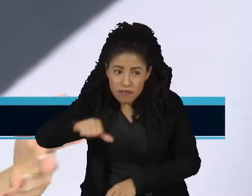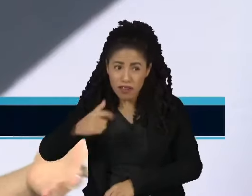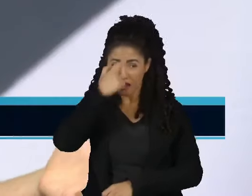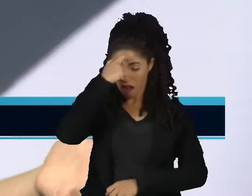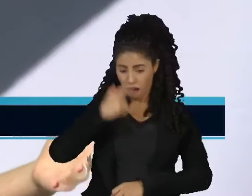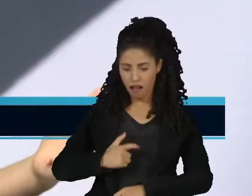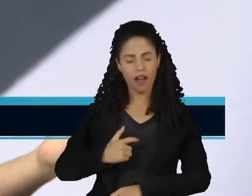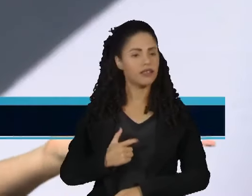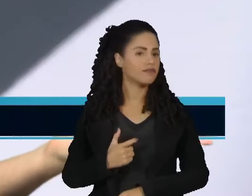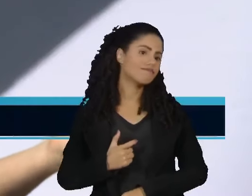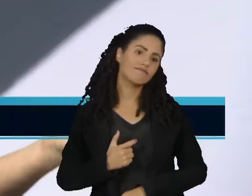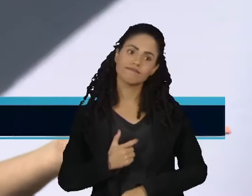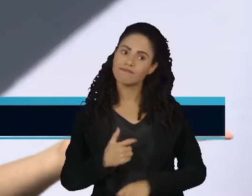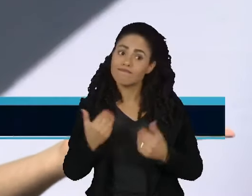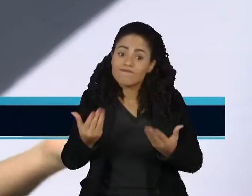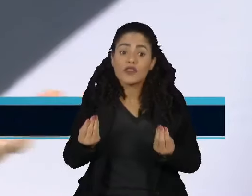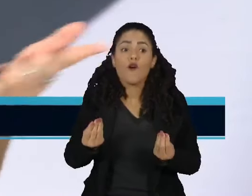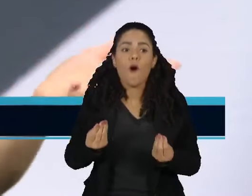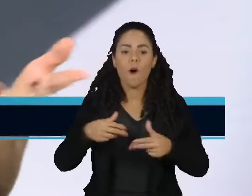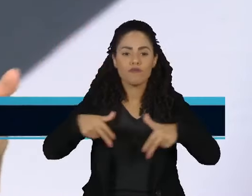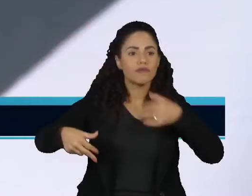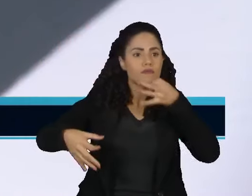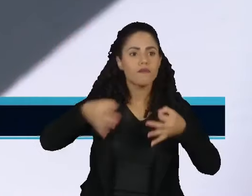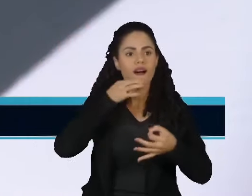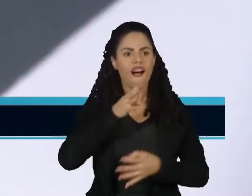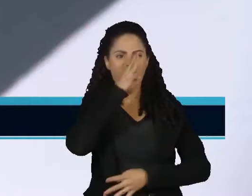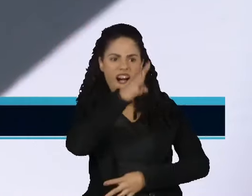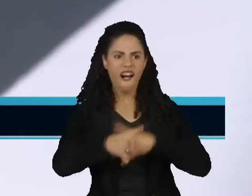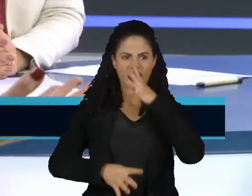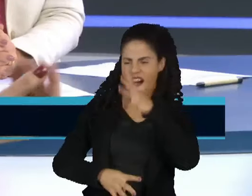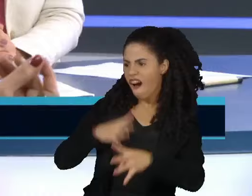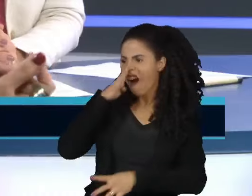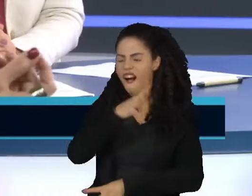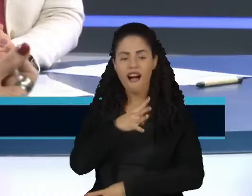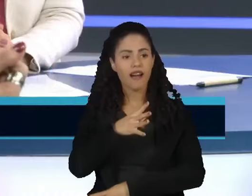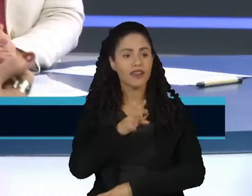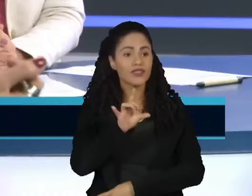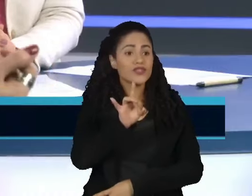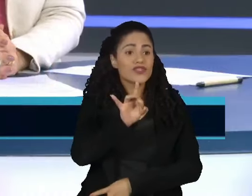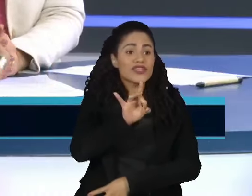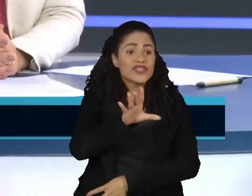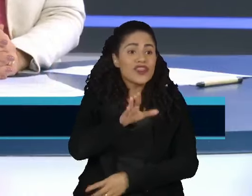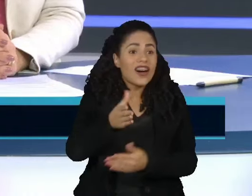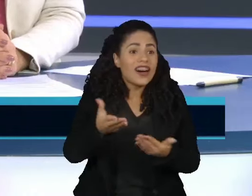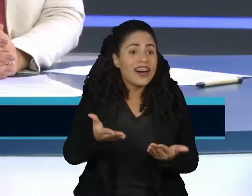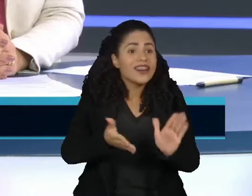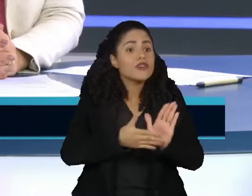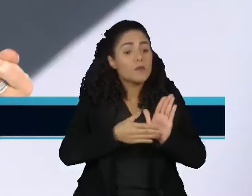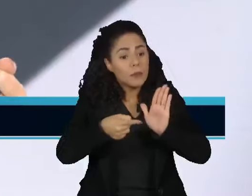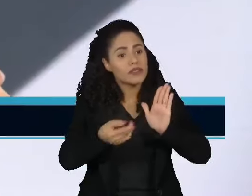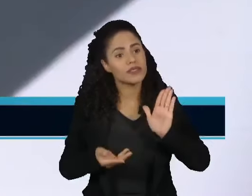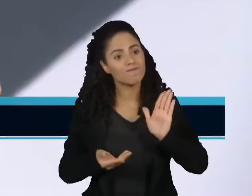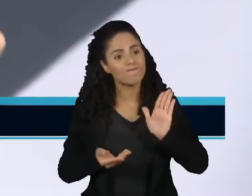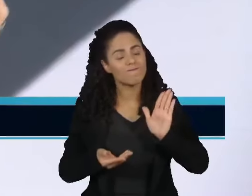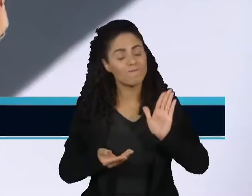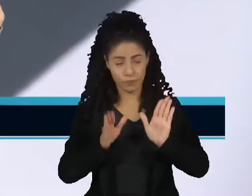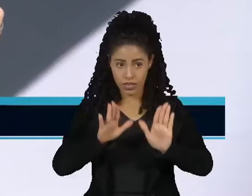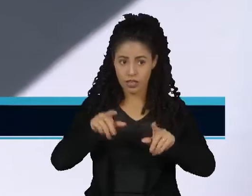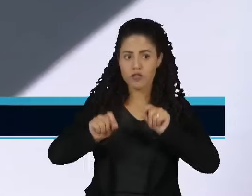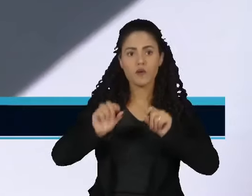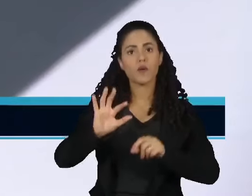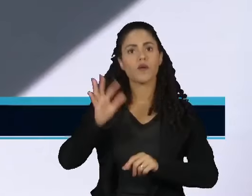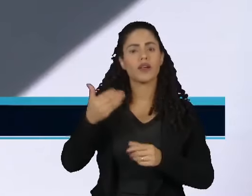processo de debate, quer dizer, o que você vai fazer? Vai ficar apontando... É esse tipo mesmo de debate que você está querendo desmontar o outro